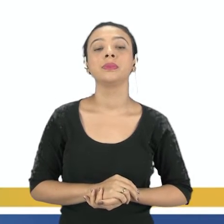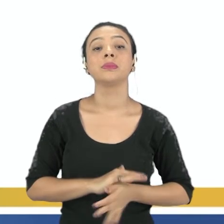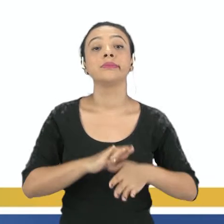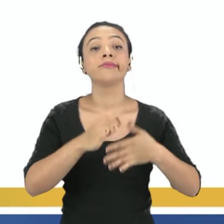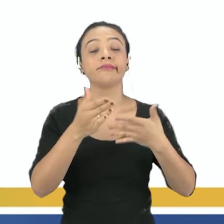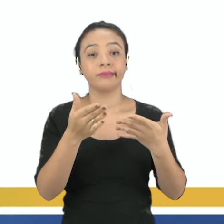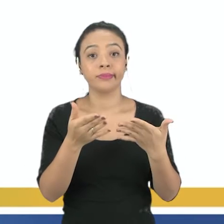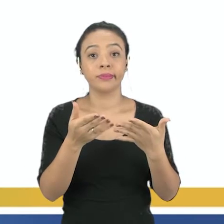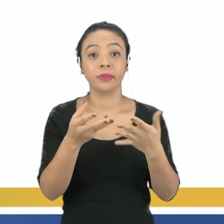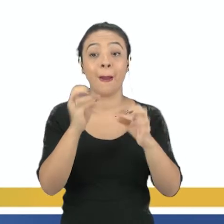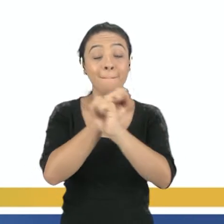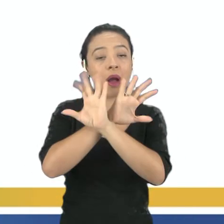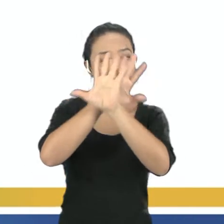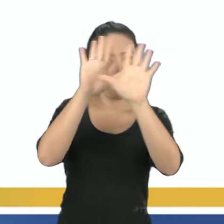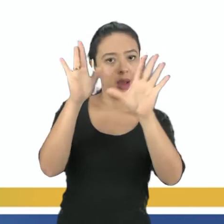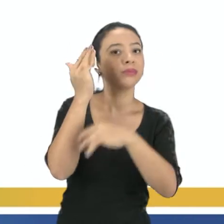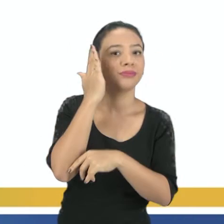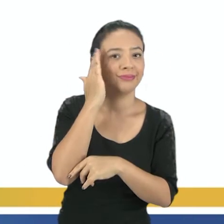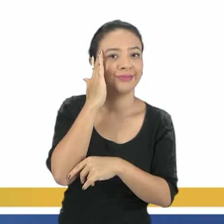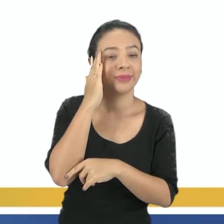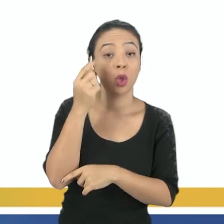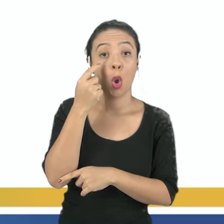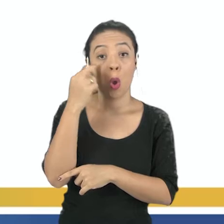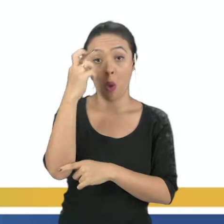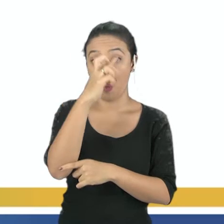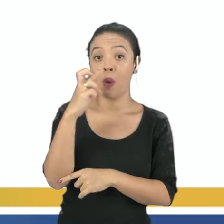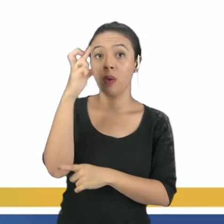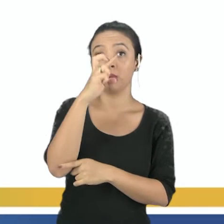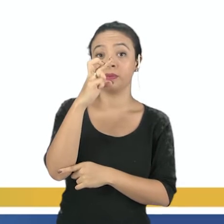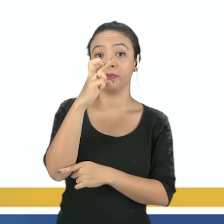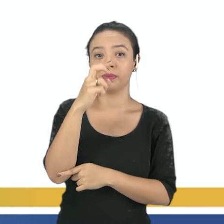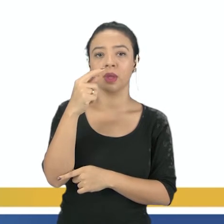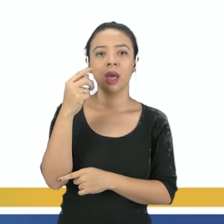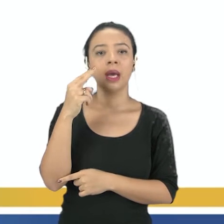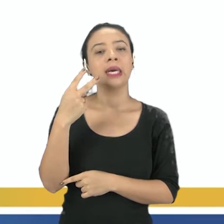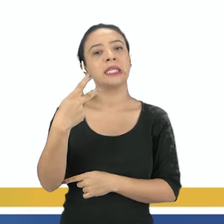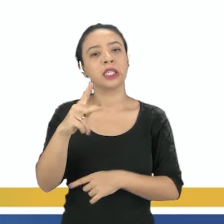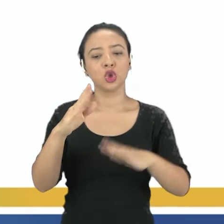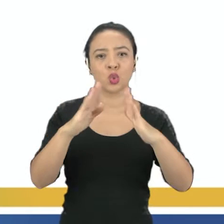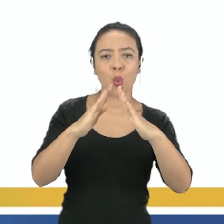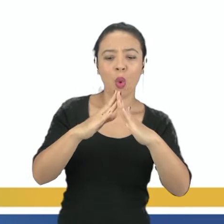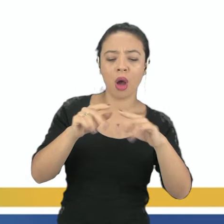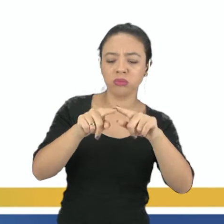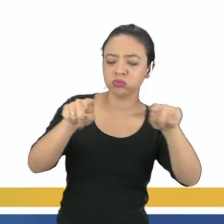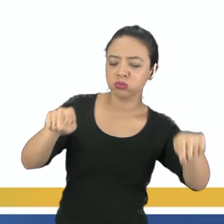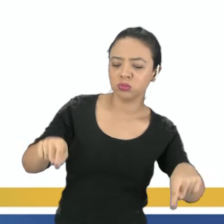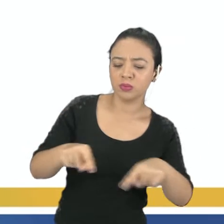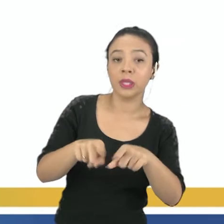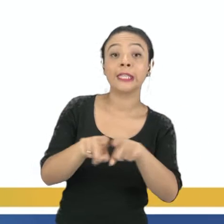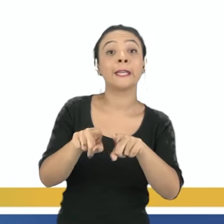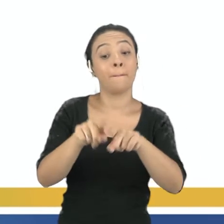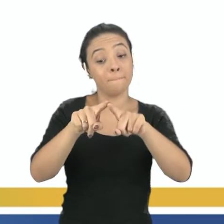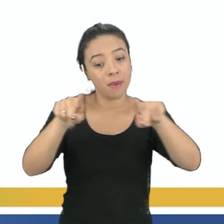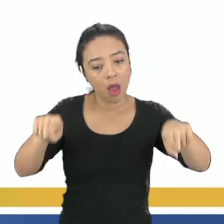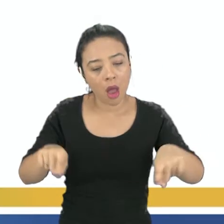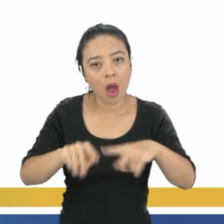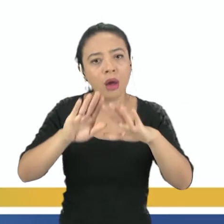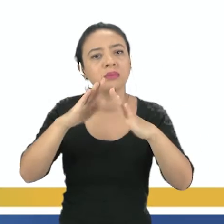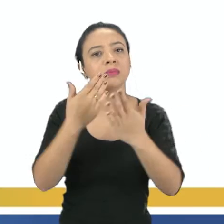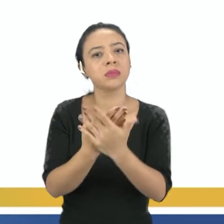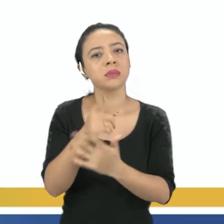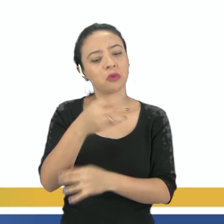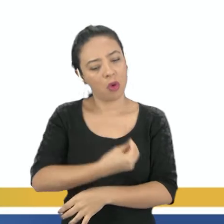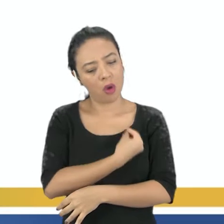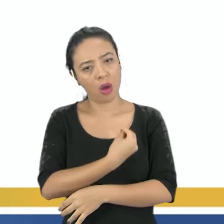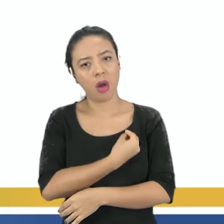bom então pra ficar mais fácil Observe aí na sala da sua casa né ou até mesmo na sua sala de aula né quando